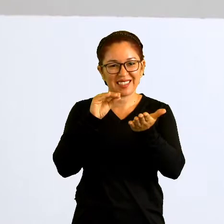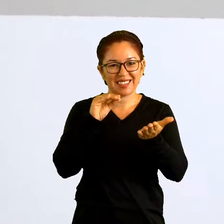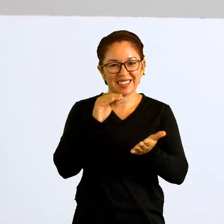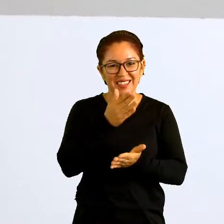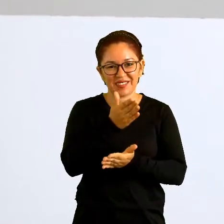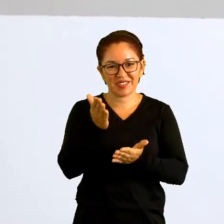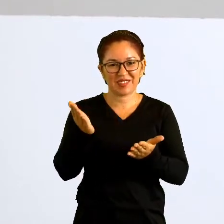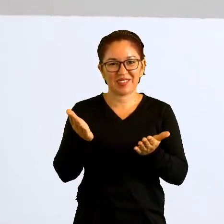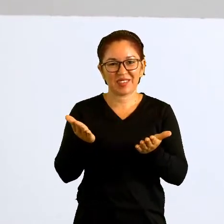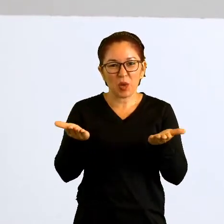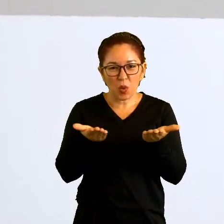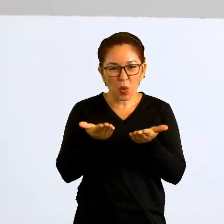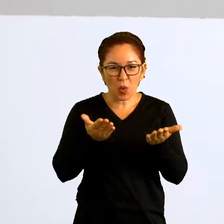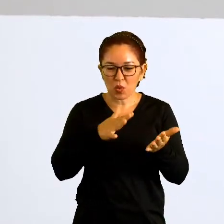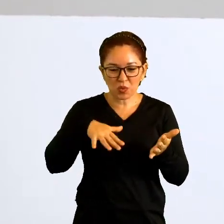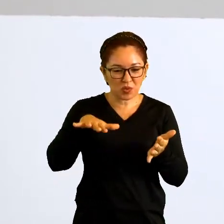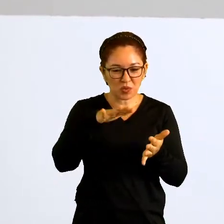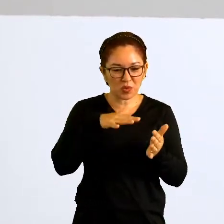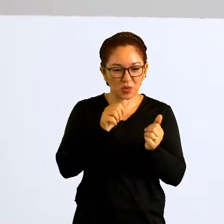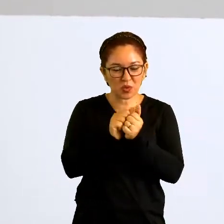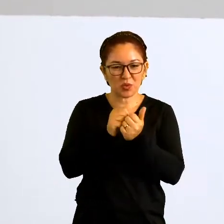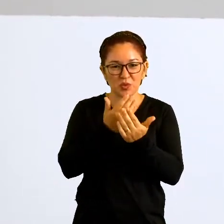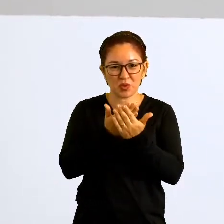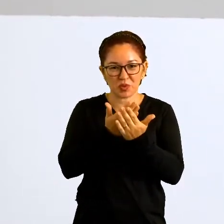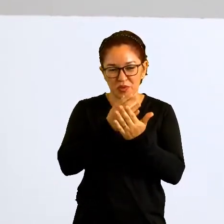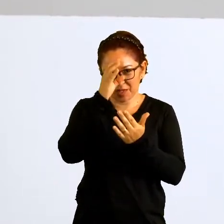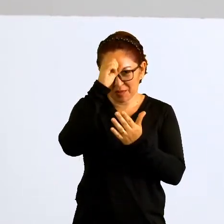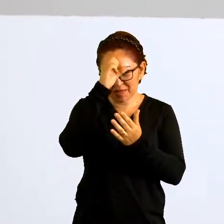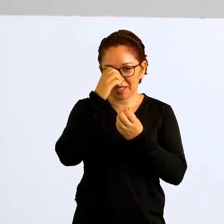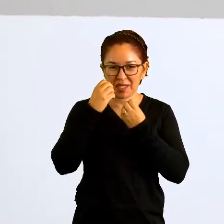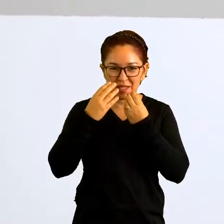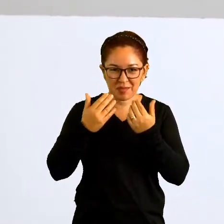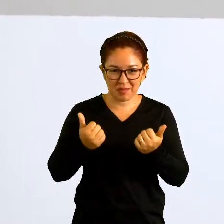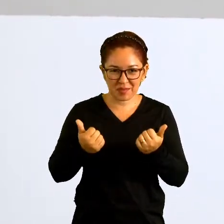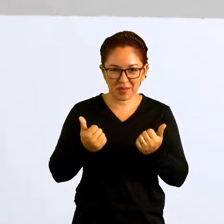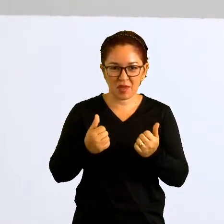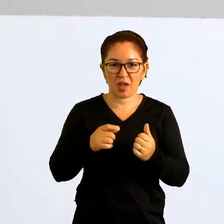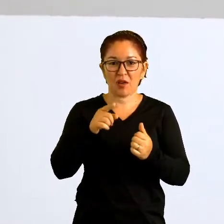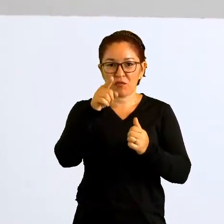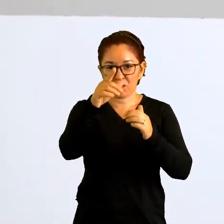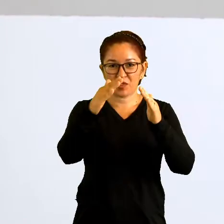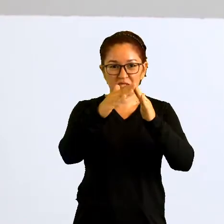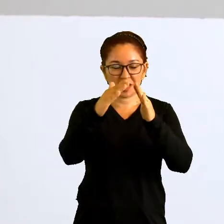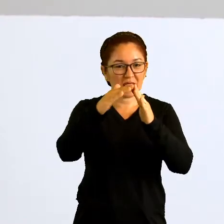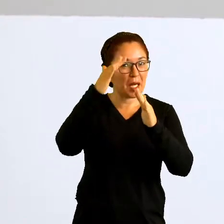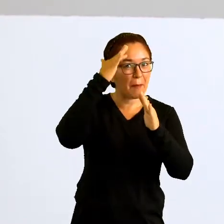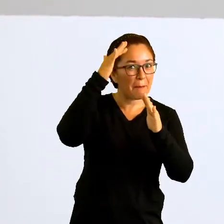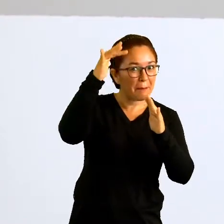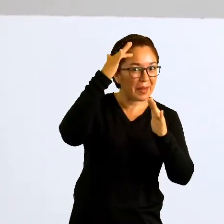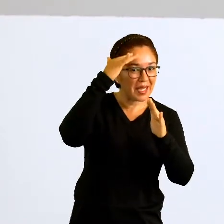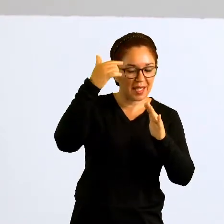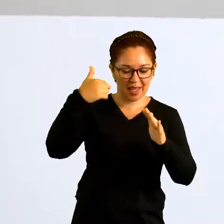nós hoje, hein? E não se esqueçam, vocês pensam daí e eu pergunto daqui.